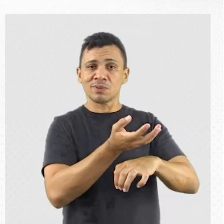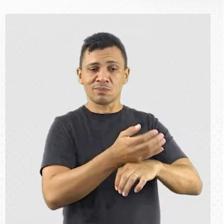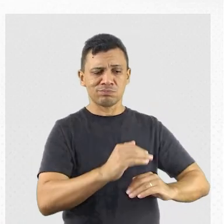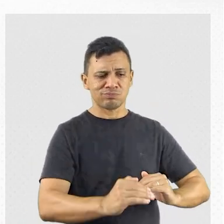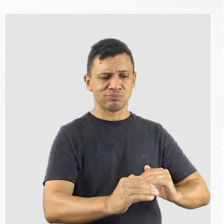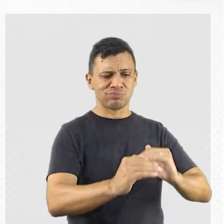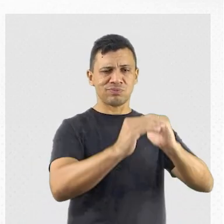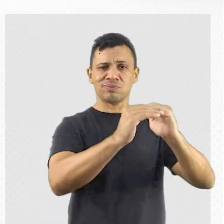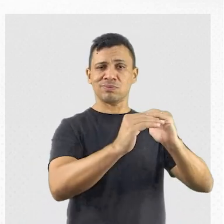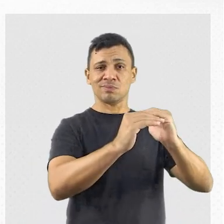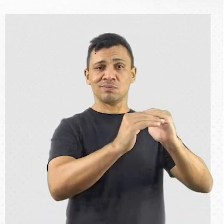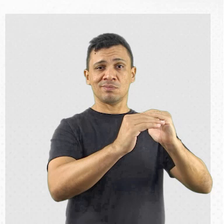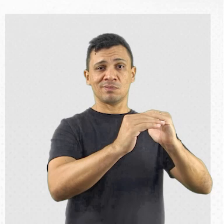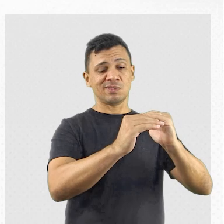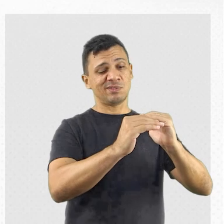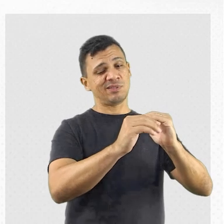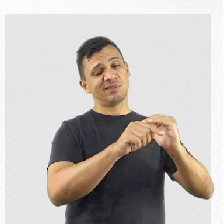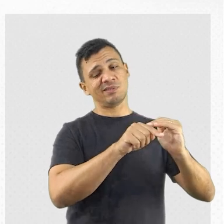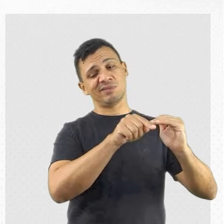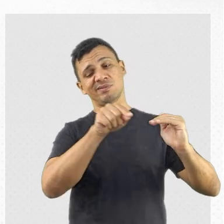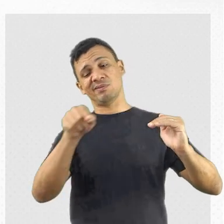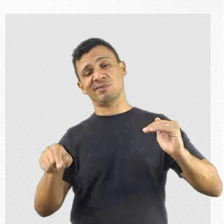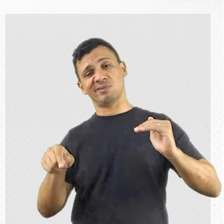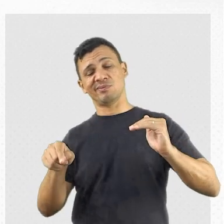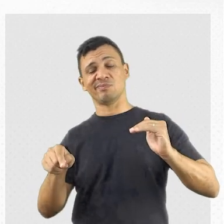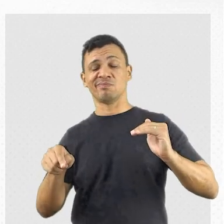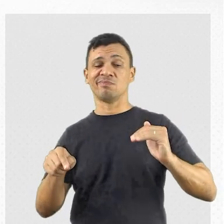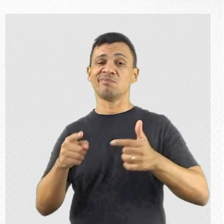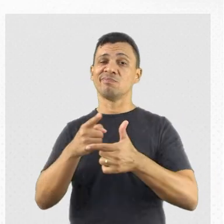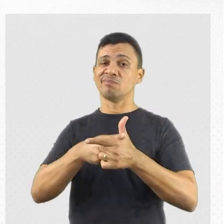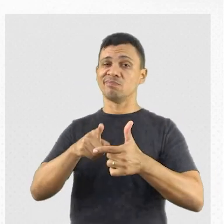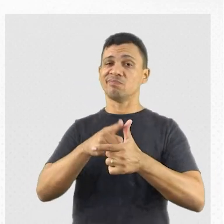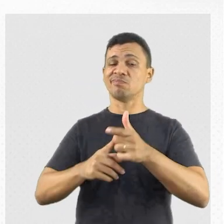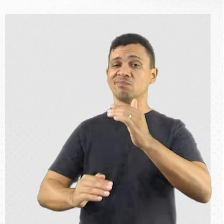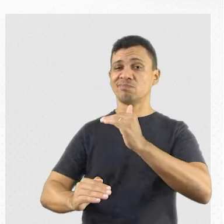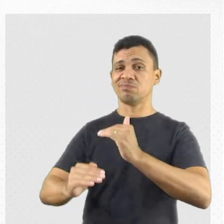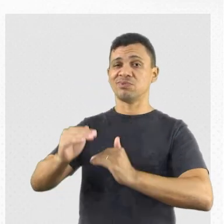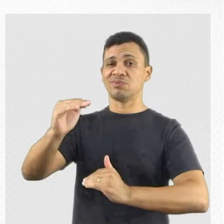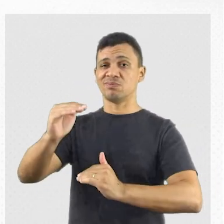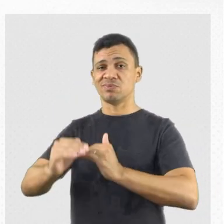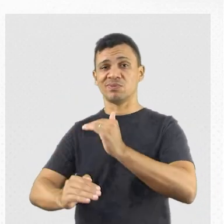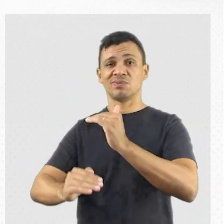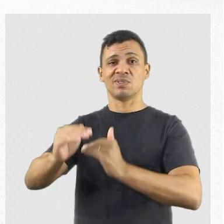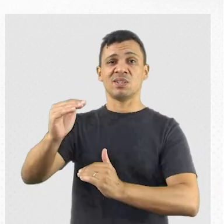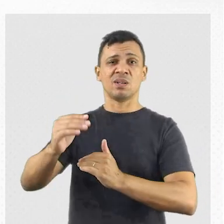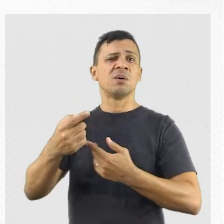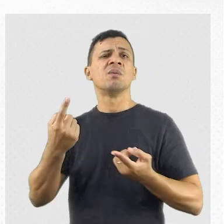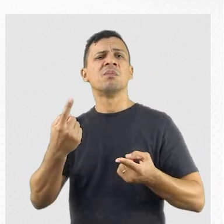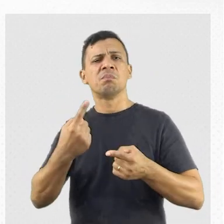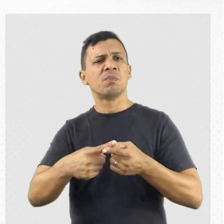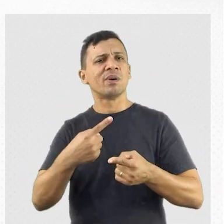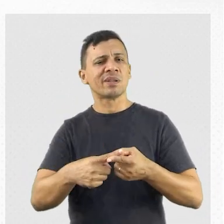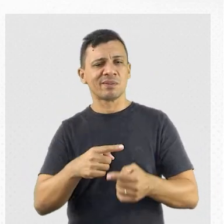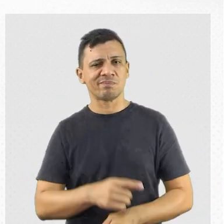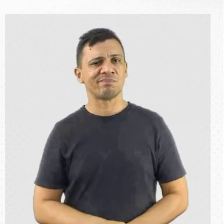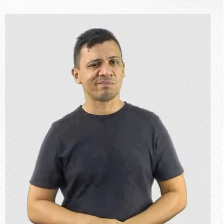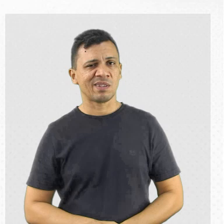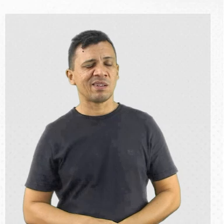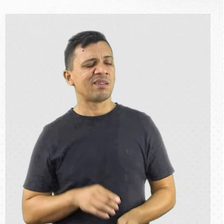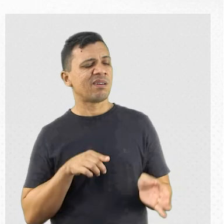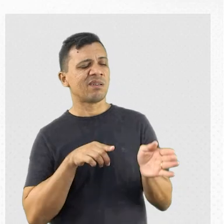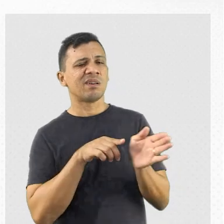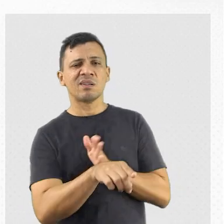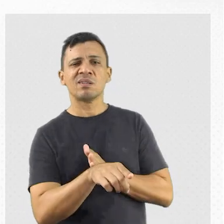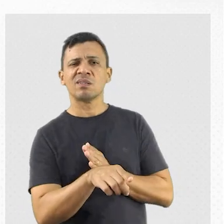Se a regra fosse a desobediência às regras, vocês veriam que a nossa sociedade seria muito mais caótica. Você pode até